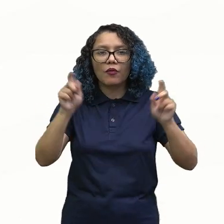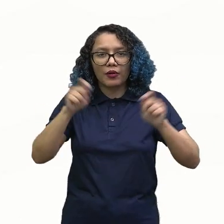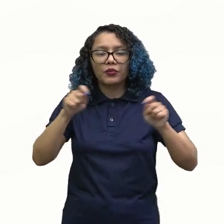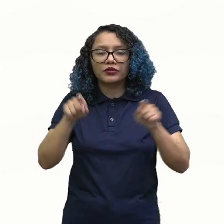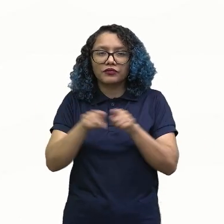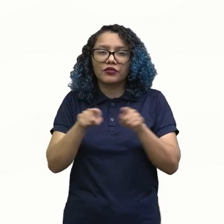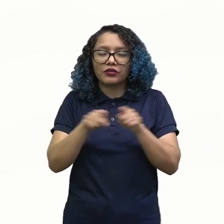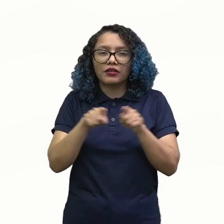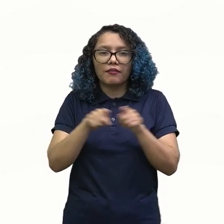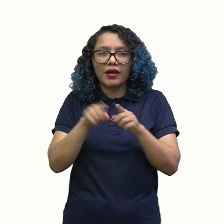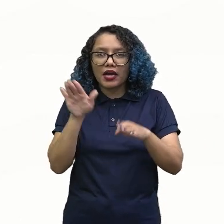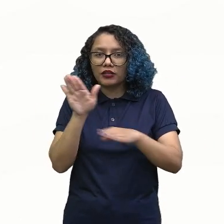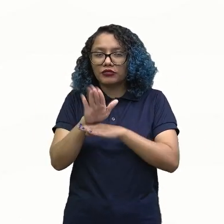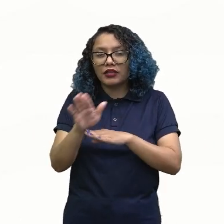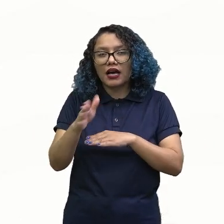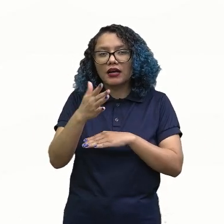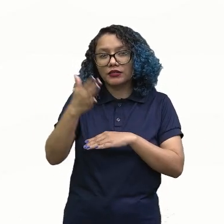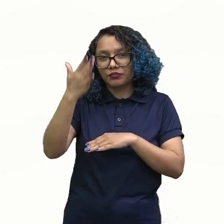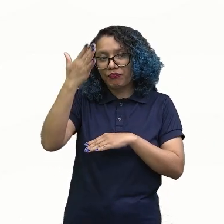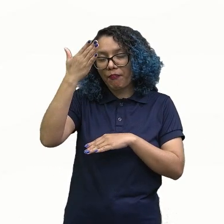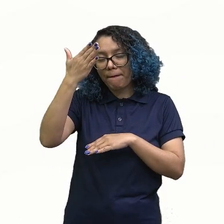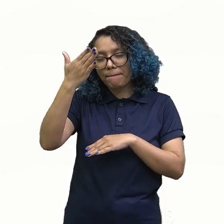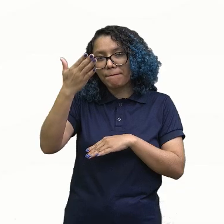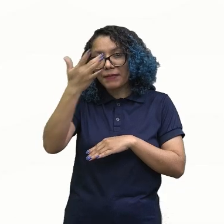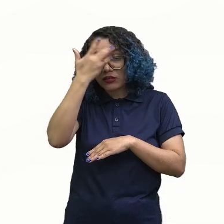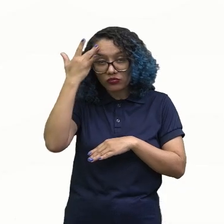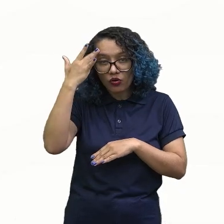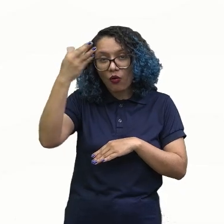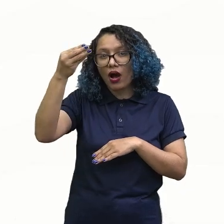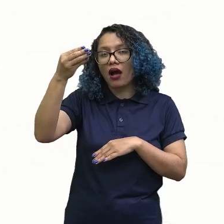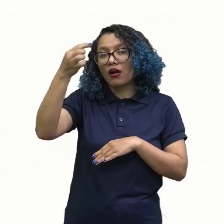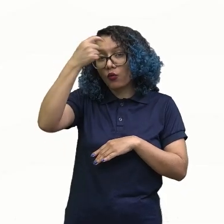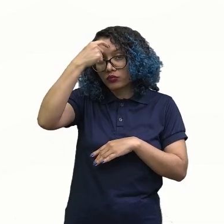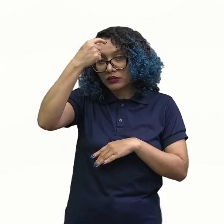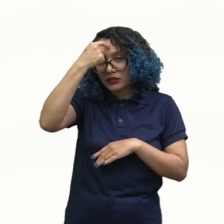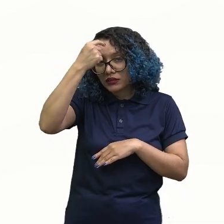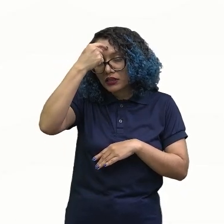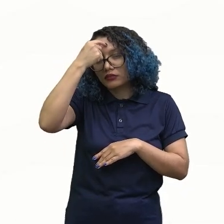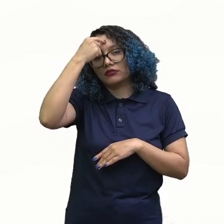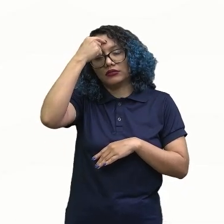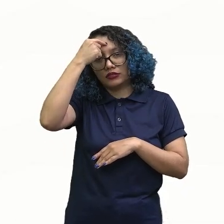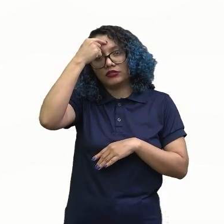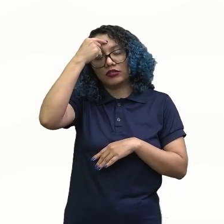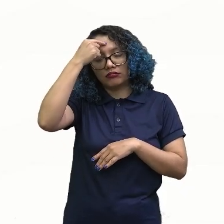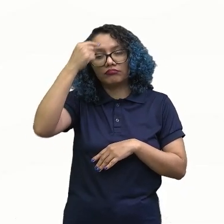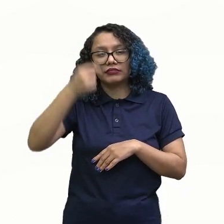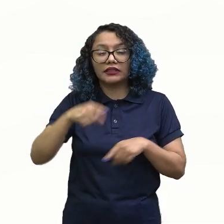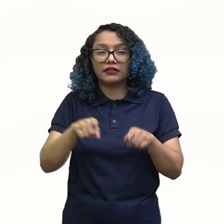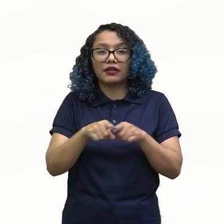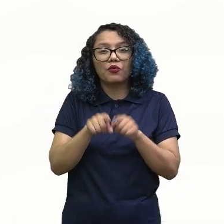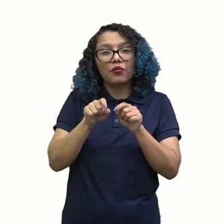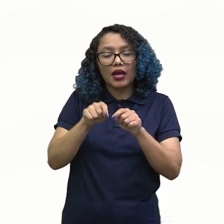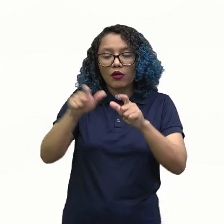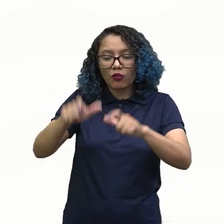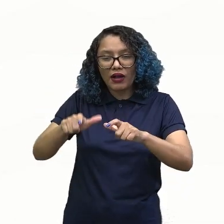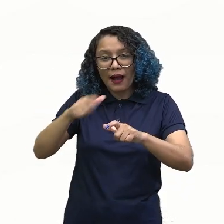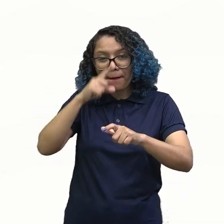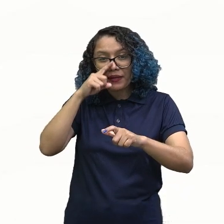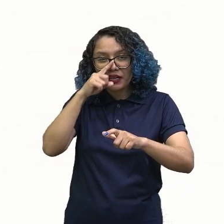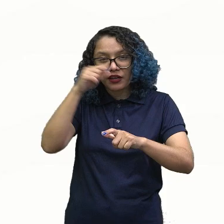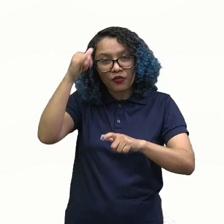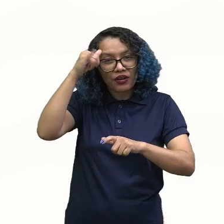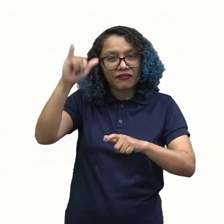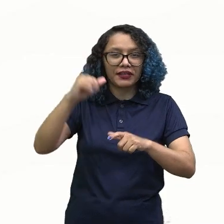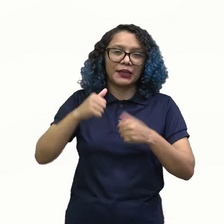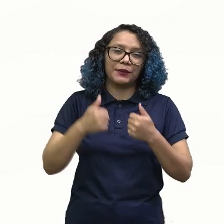pessoas informadas e evitar áreas perigosas. Então, vejam que temos